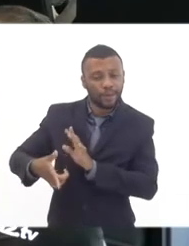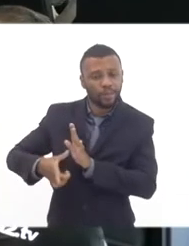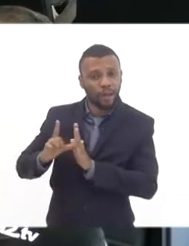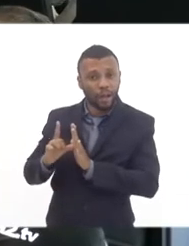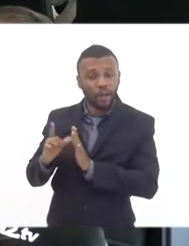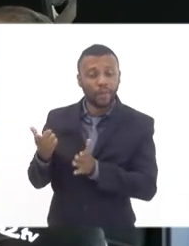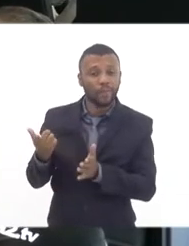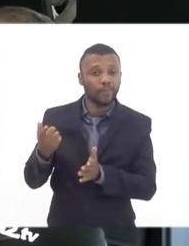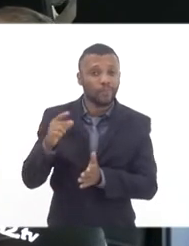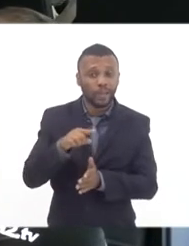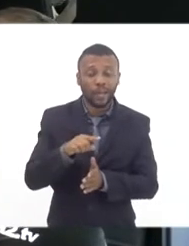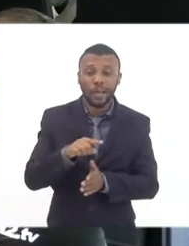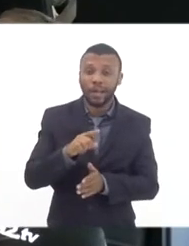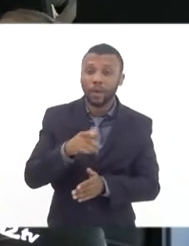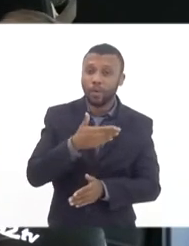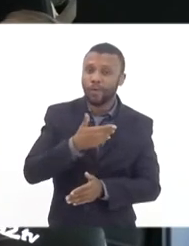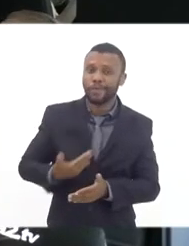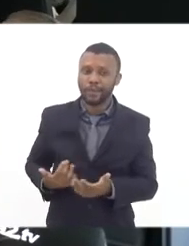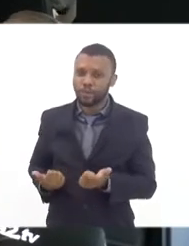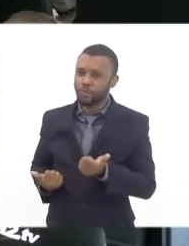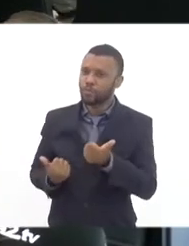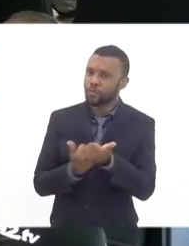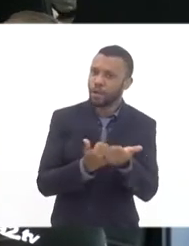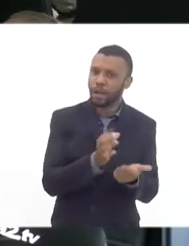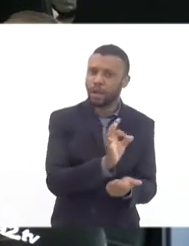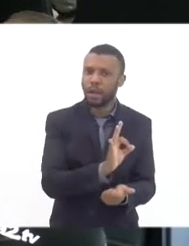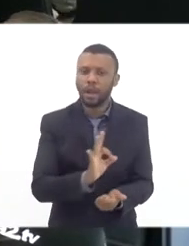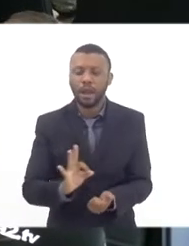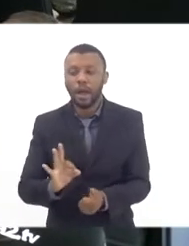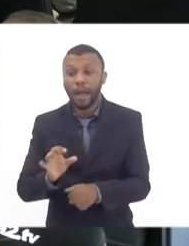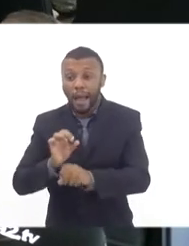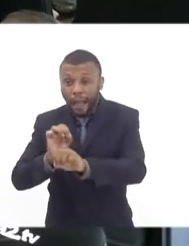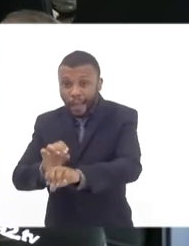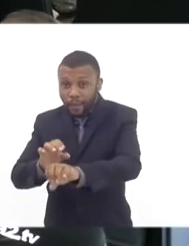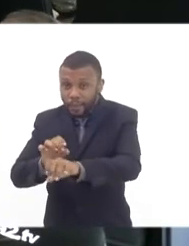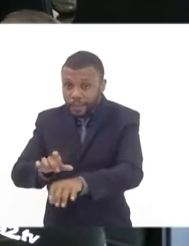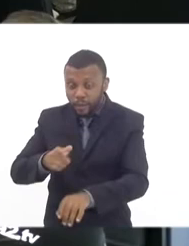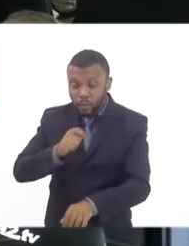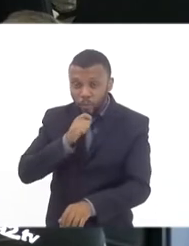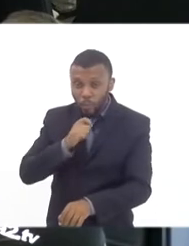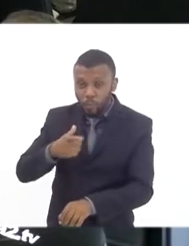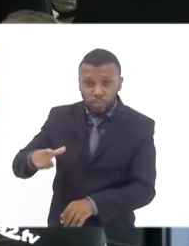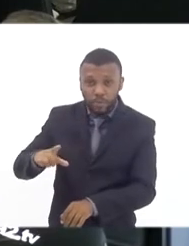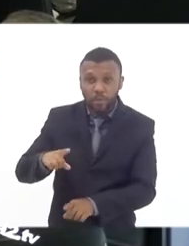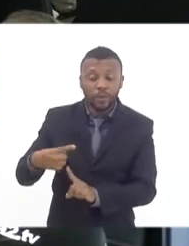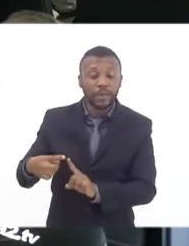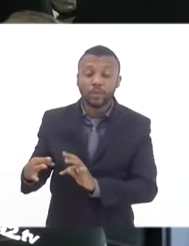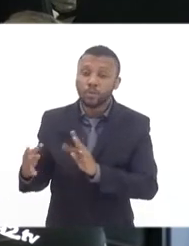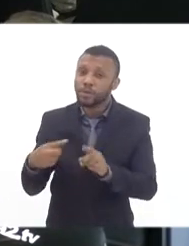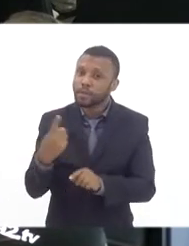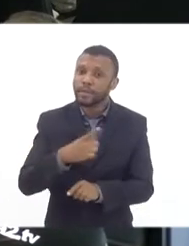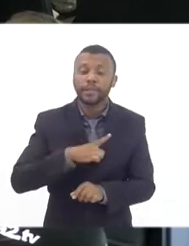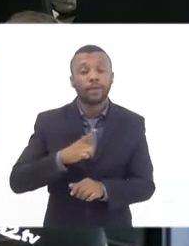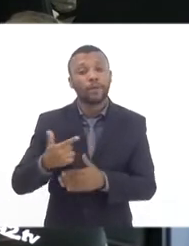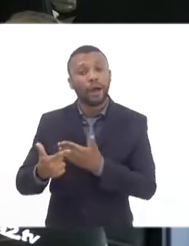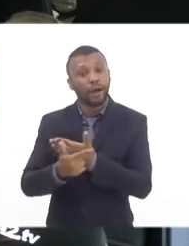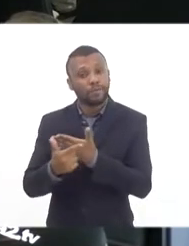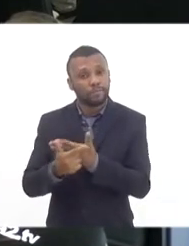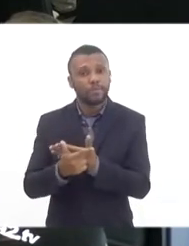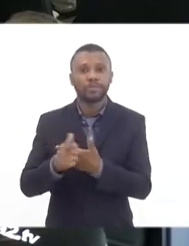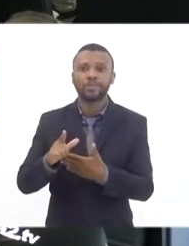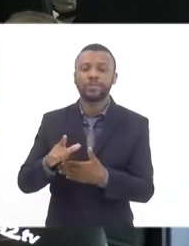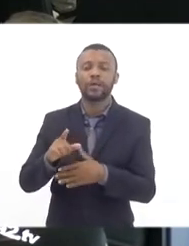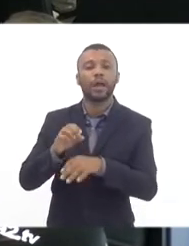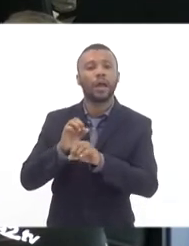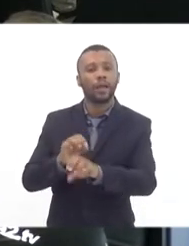chega, a educação não chega. Né? Porque todos nós temos o dever de educar. Educar sempre